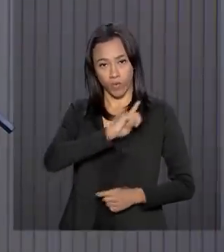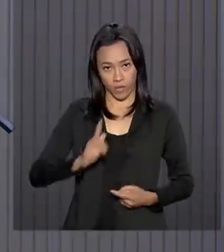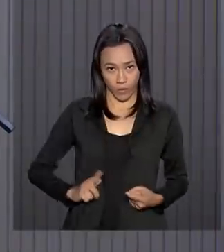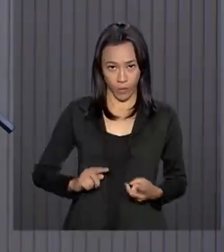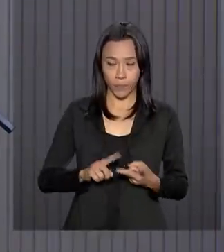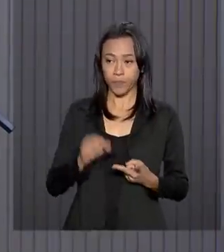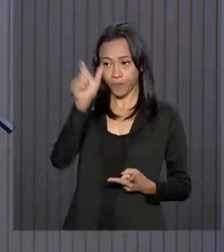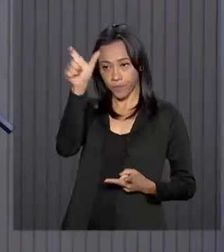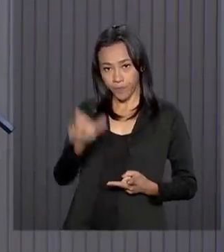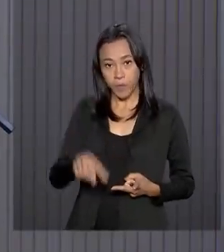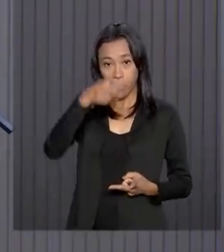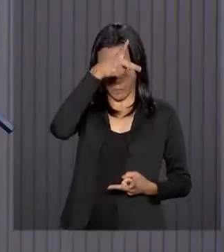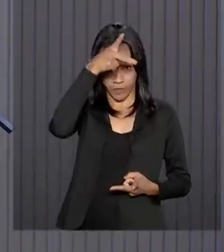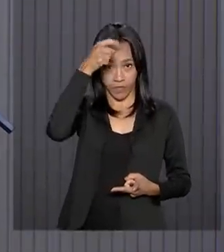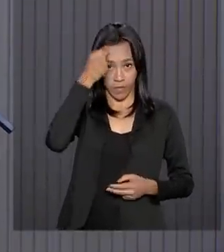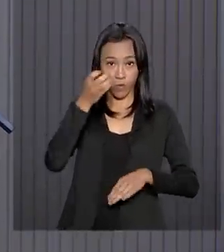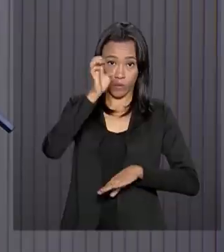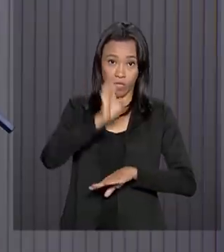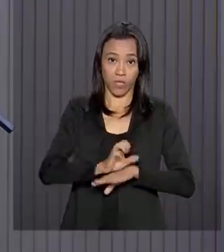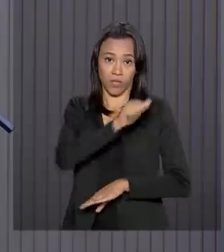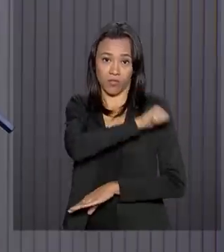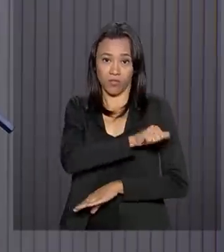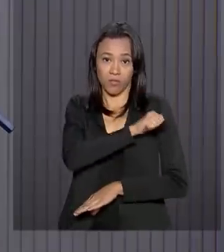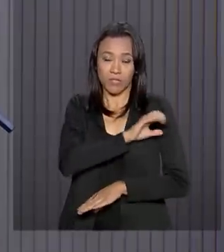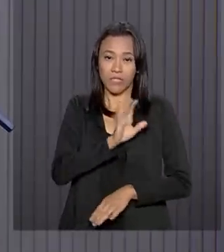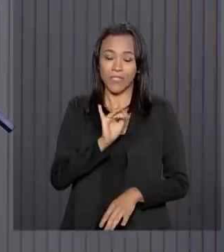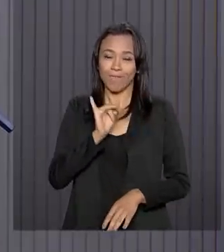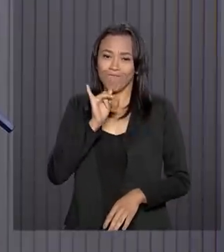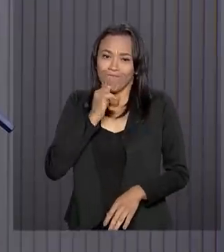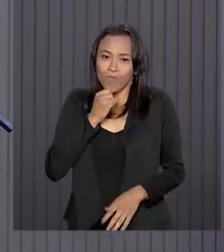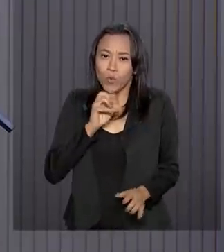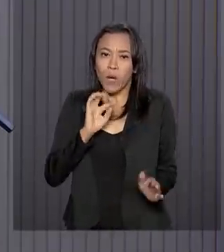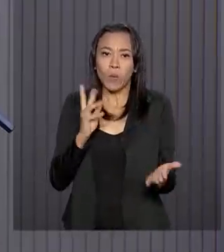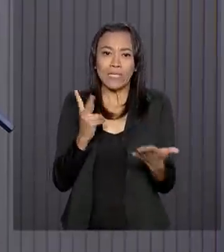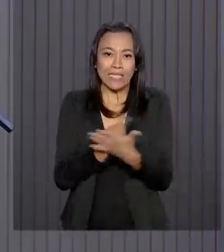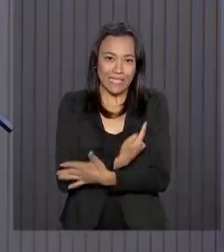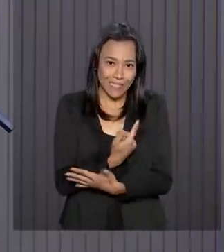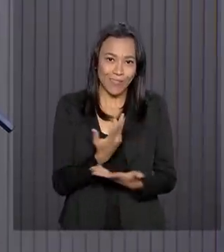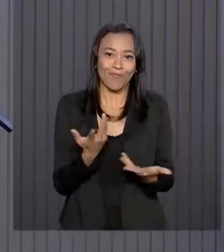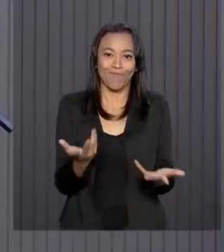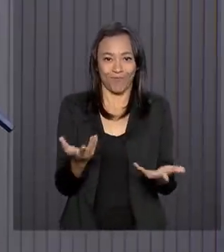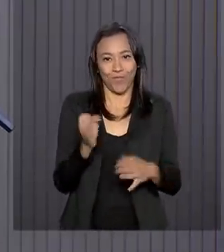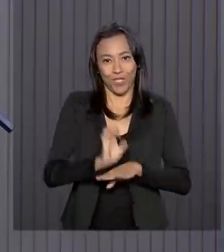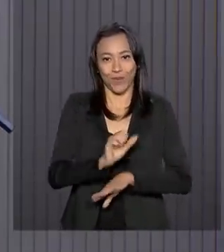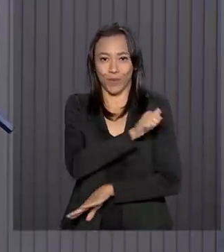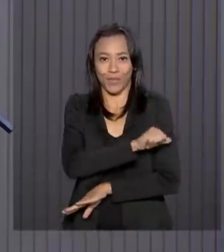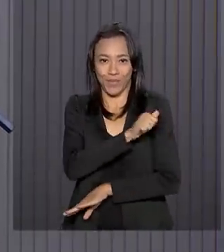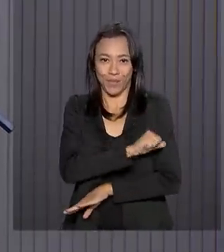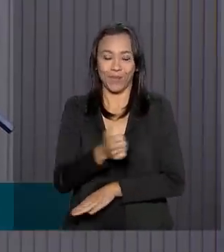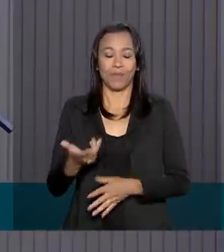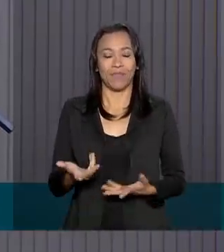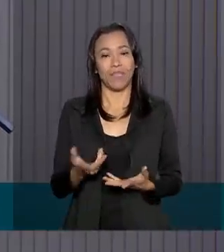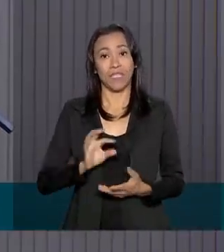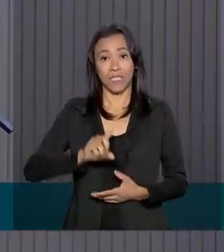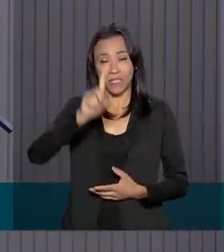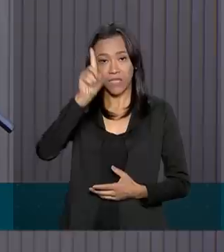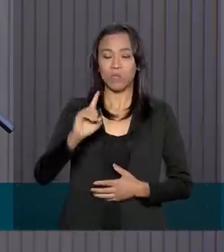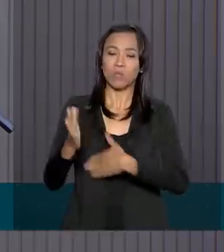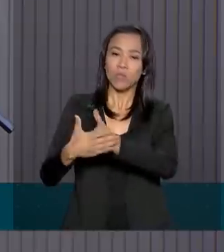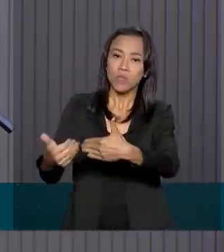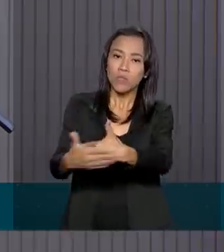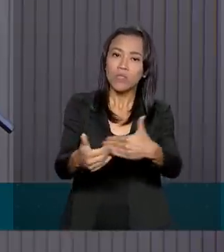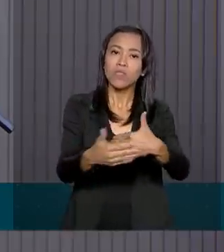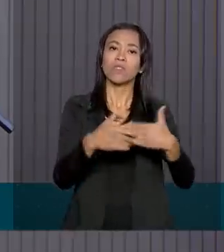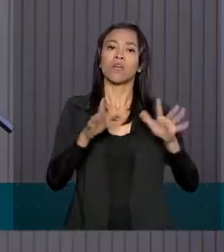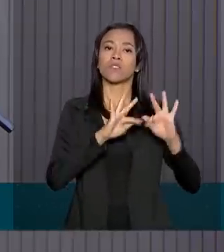Crivella, nessa tragédia que se abateu sobre todos nós e que Deus conforte os familiares